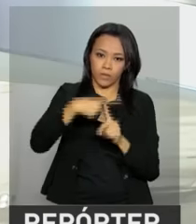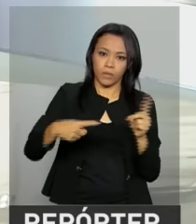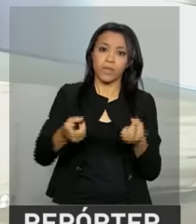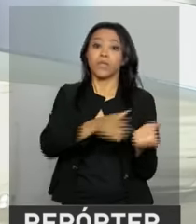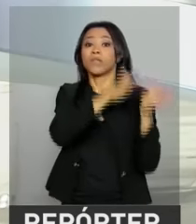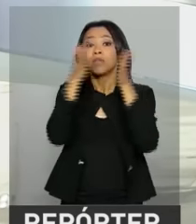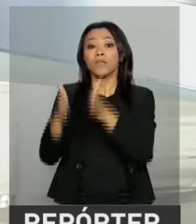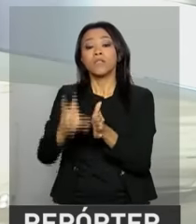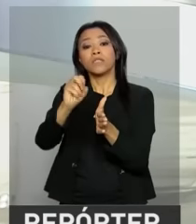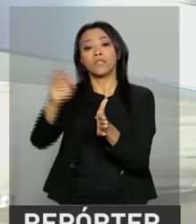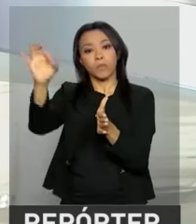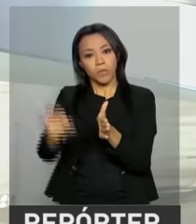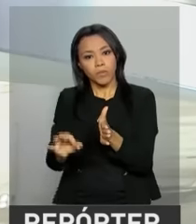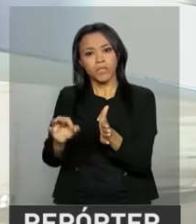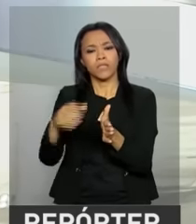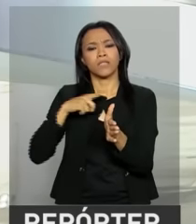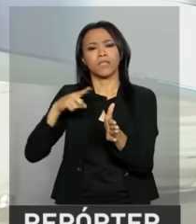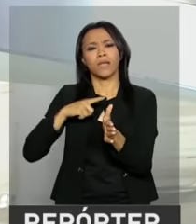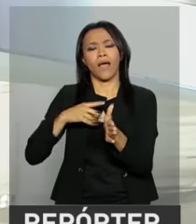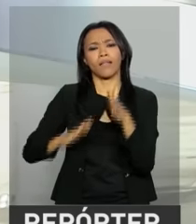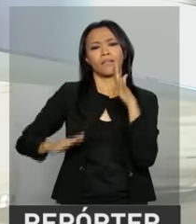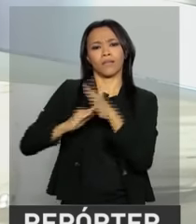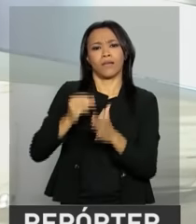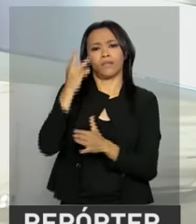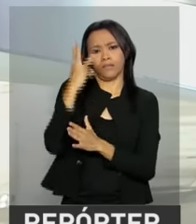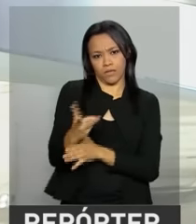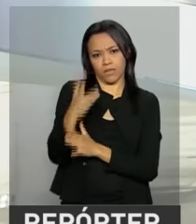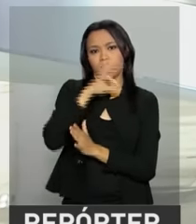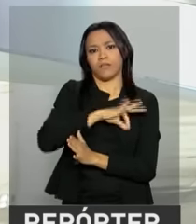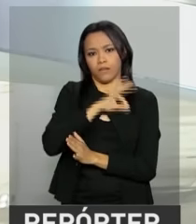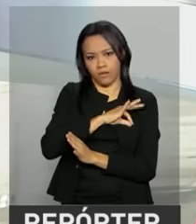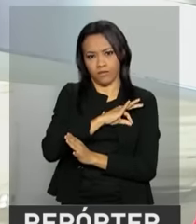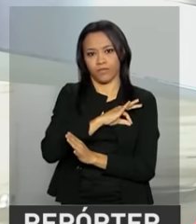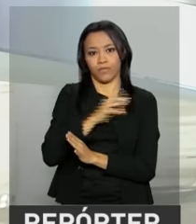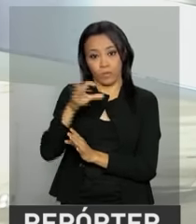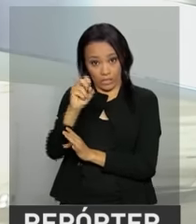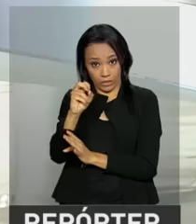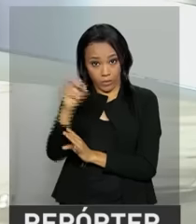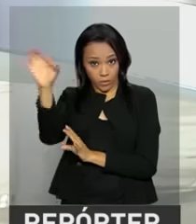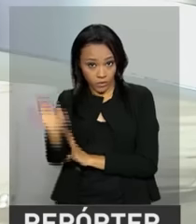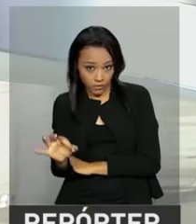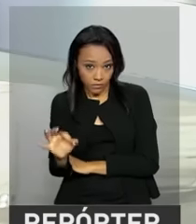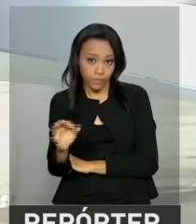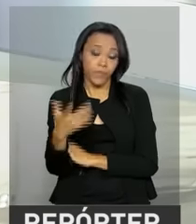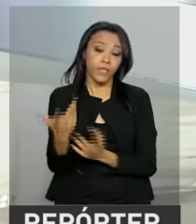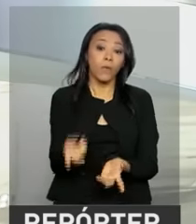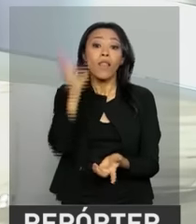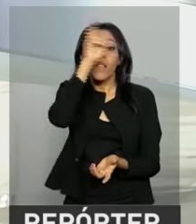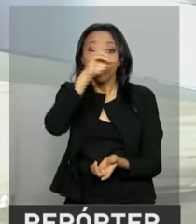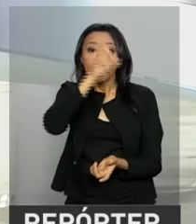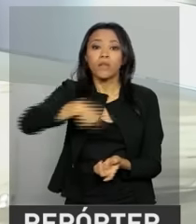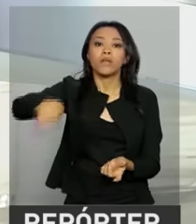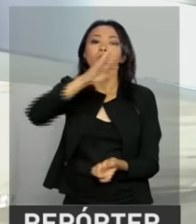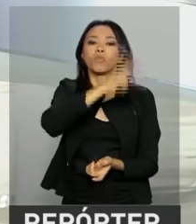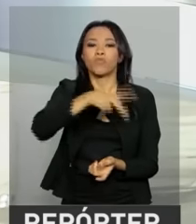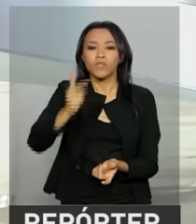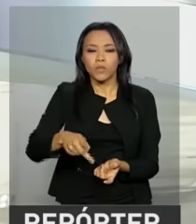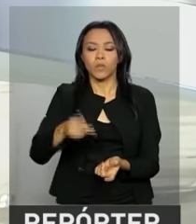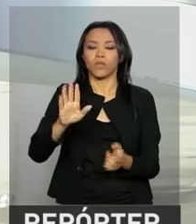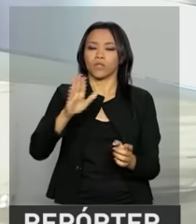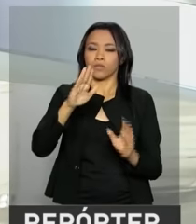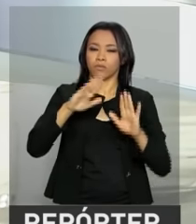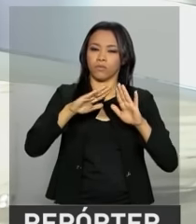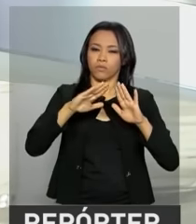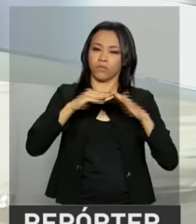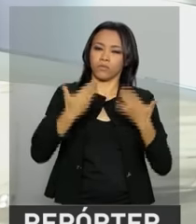estudantes com renda familiar por pessoa de até 3 salários. Lembrando que professores da rede pública e também pessoa